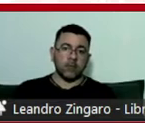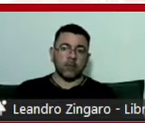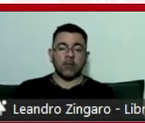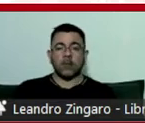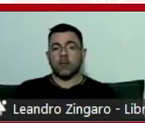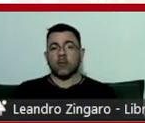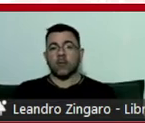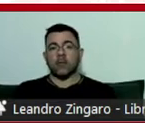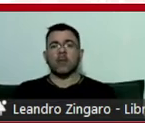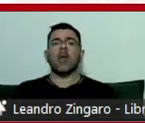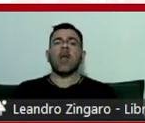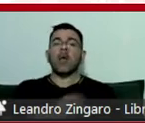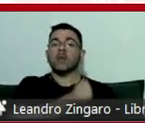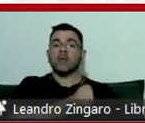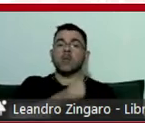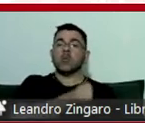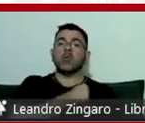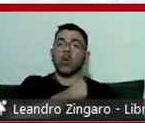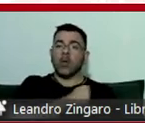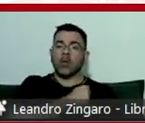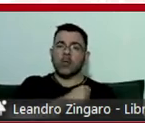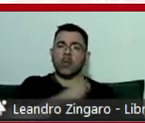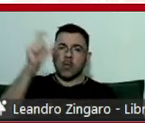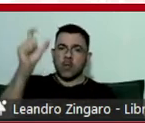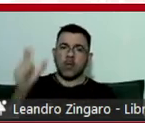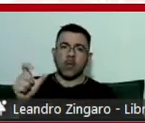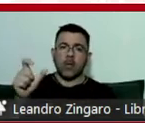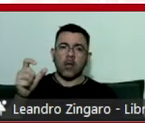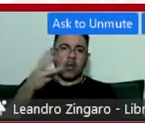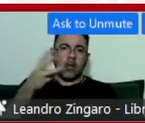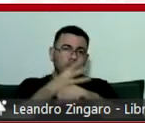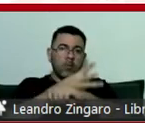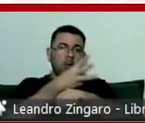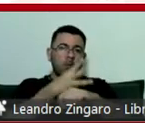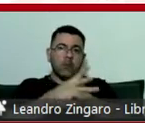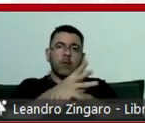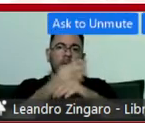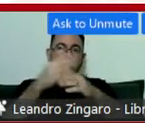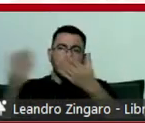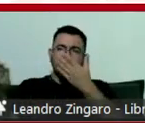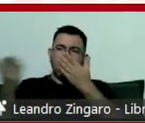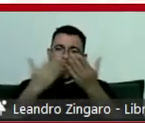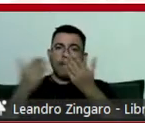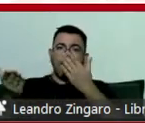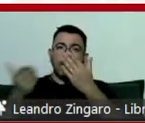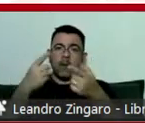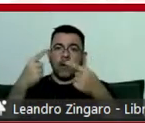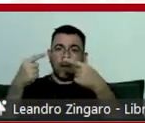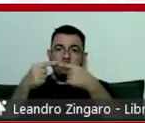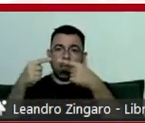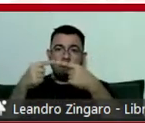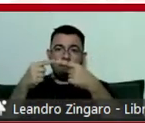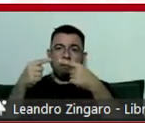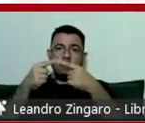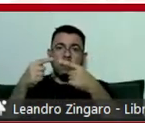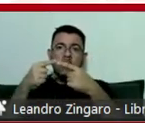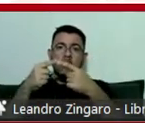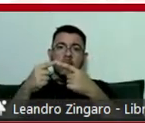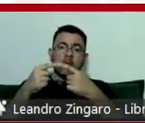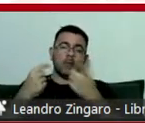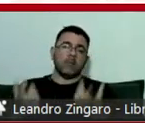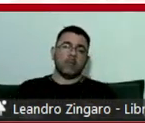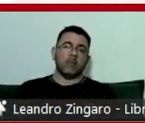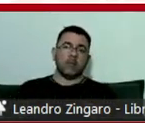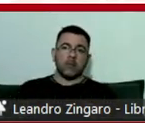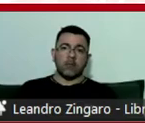gostei de Rafael show clica aqui no WhatsApp já falo com ele já negocio comissão zero a gente só a gente só tá